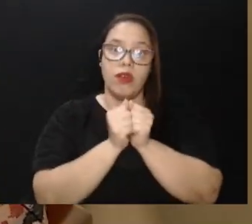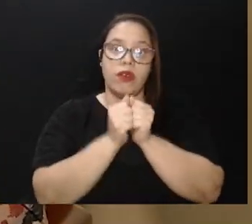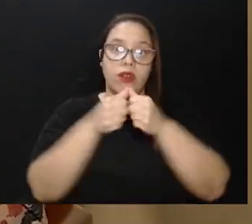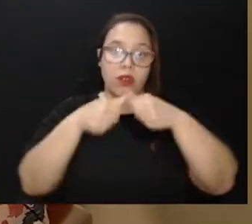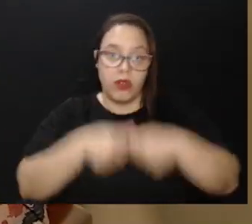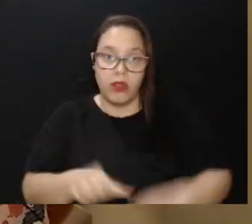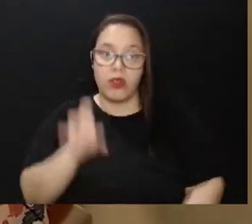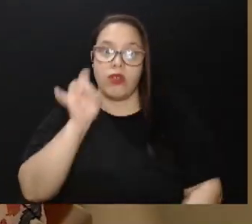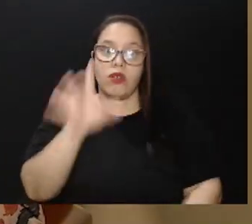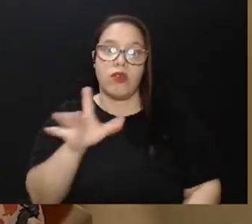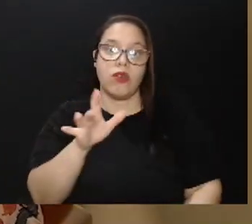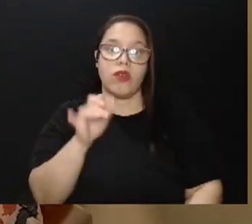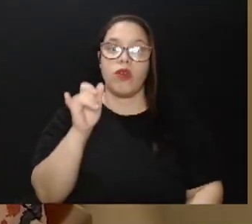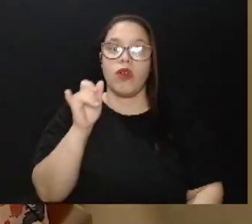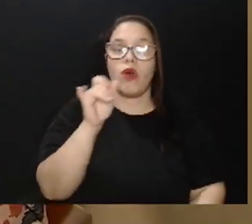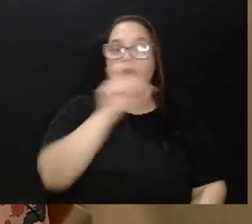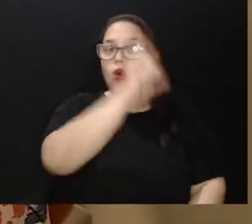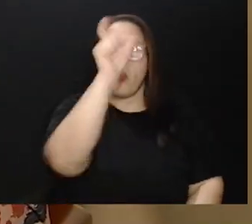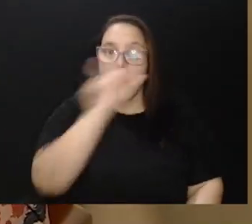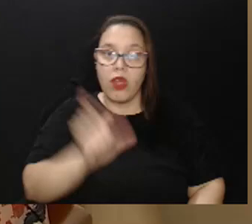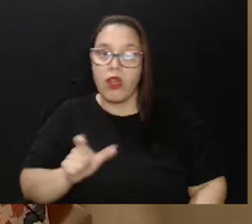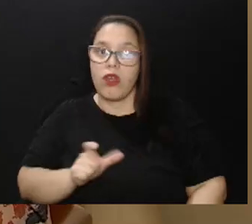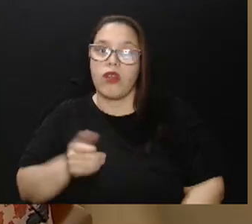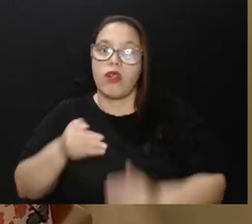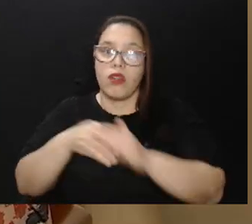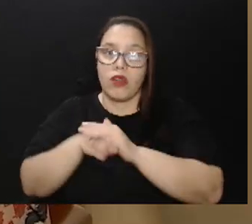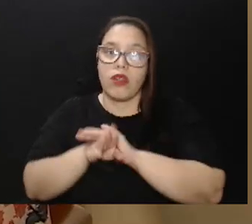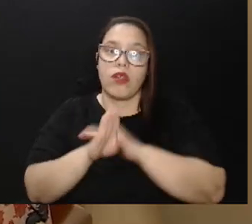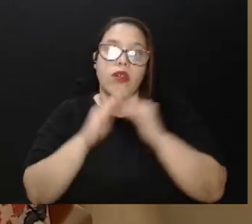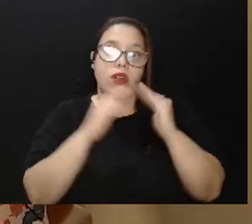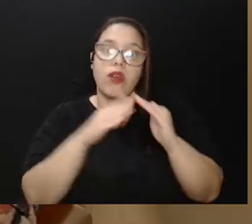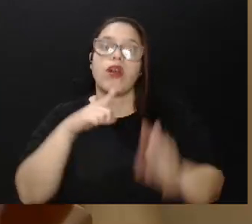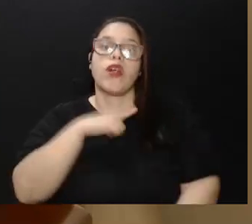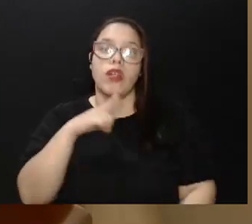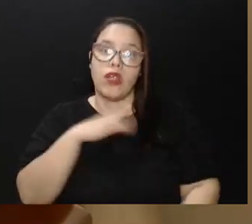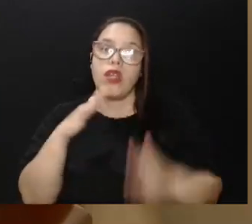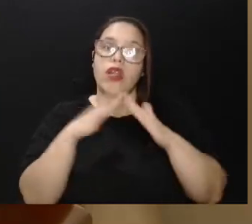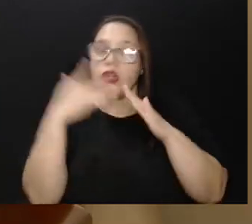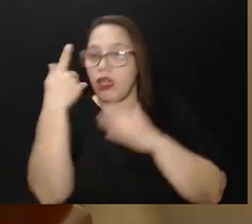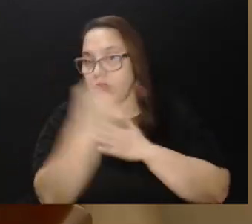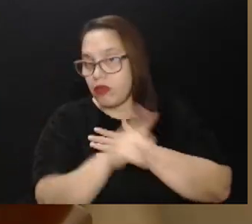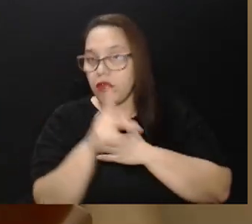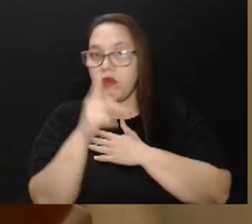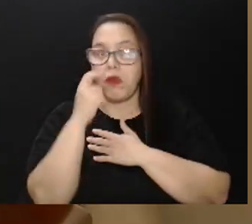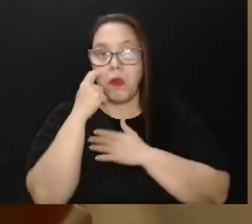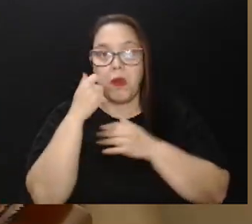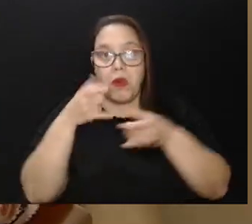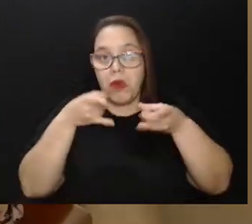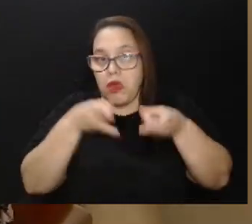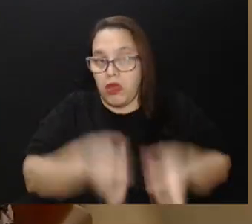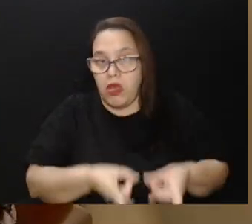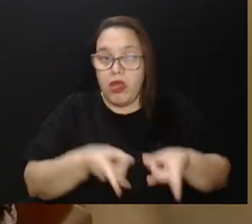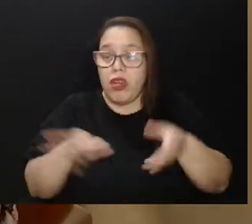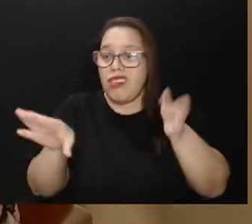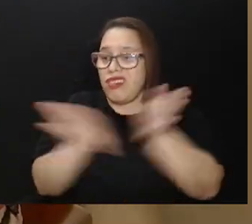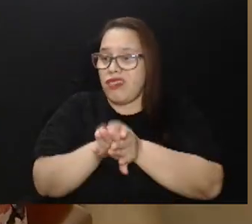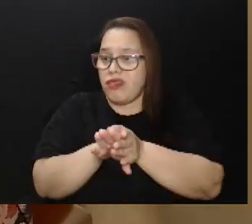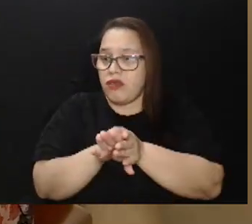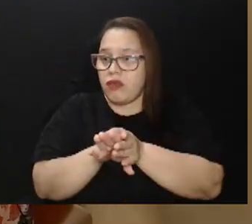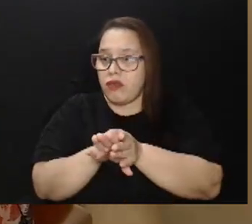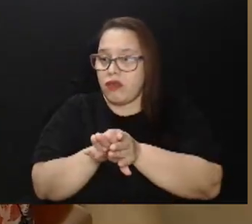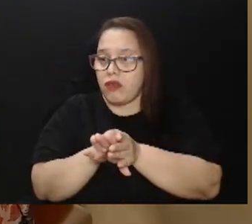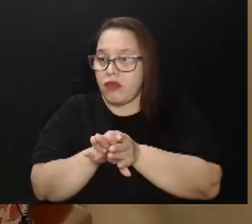italianos estavam acostumados com casas, eles tinham as casas deles, as camas. E quando eles chegaram, eles entraram nas